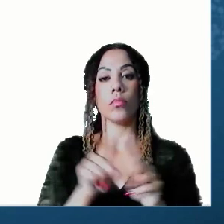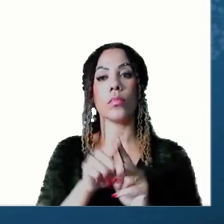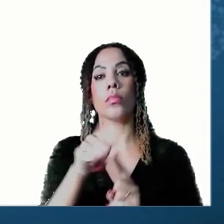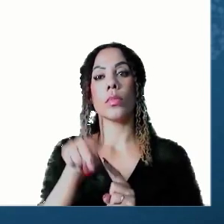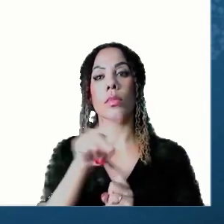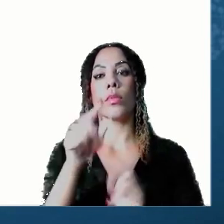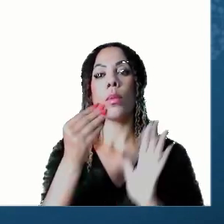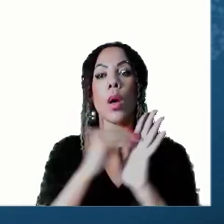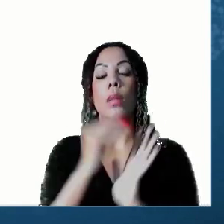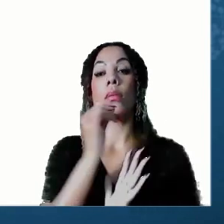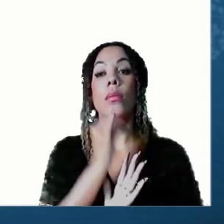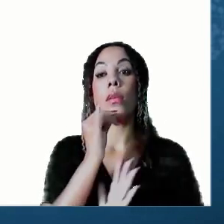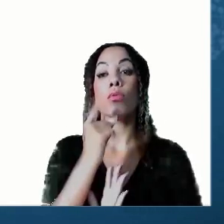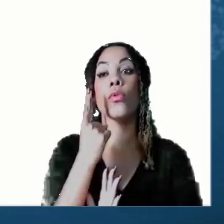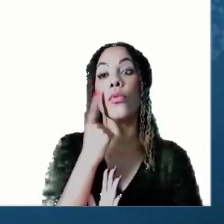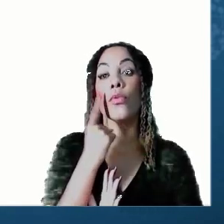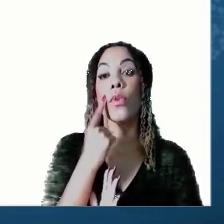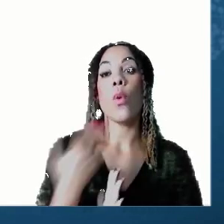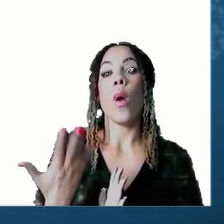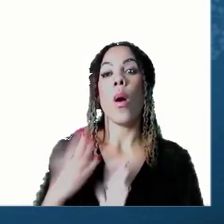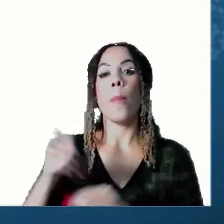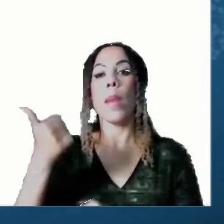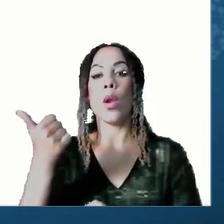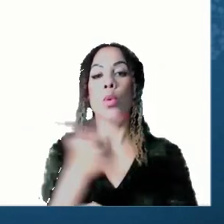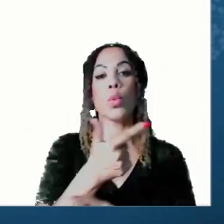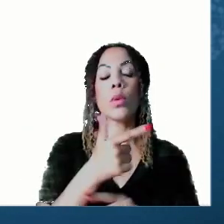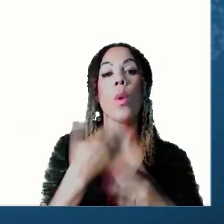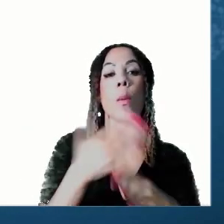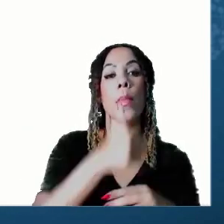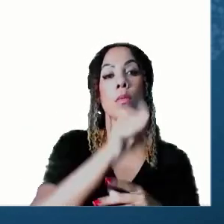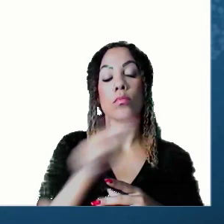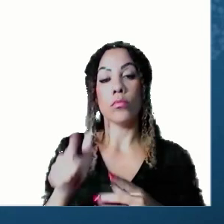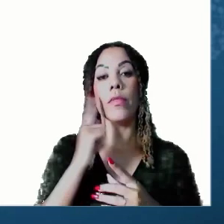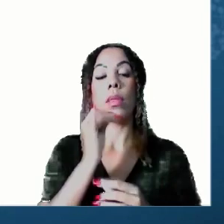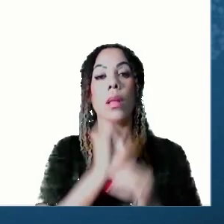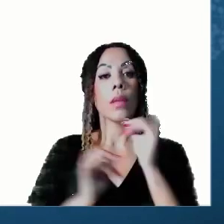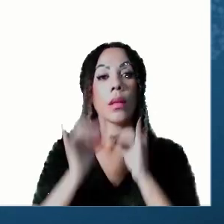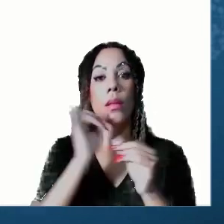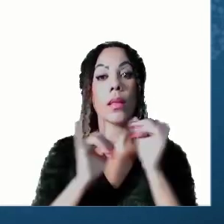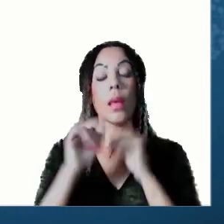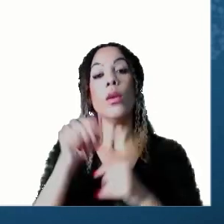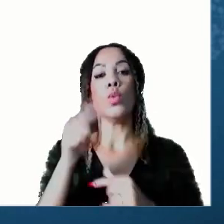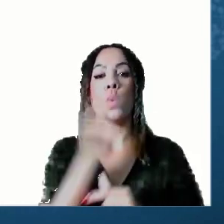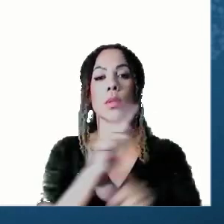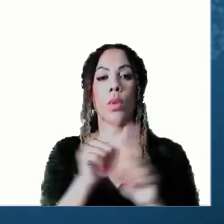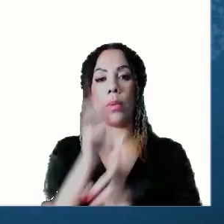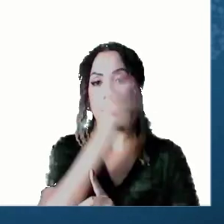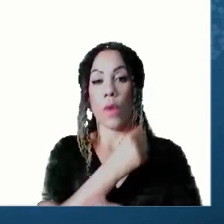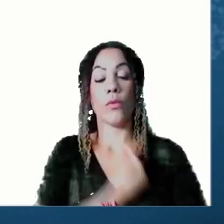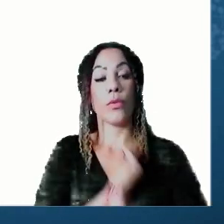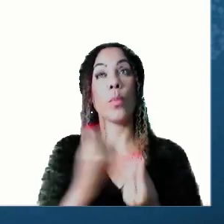estabeleceram testes para ver em que grupos eram mais eficazes ou não. Isso conseguiu salvar muitas vidas em todo o